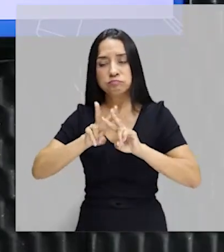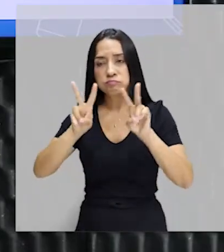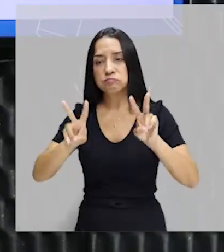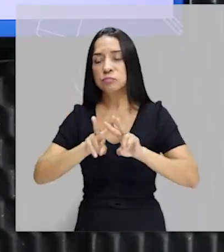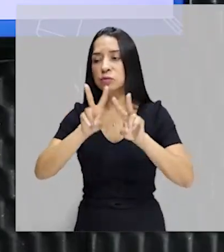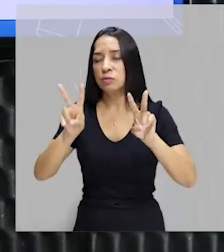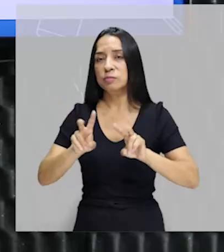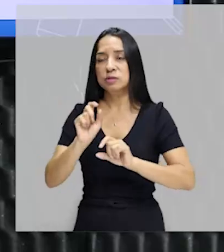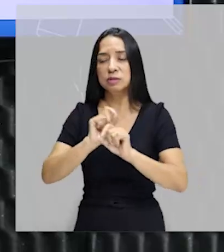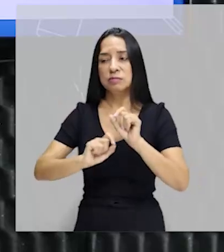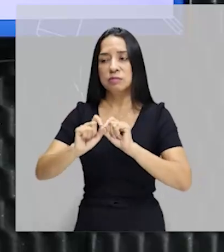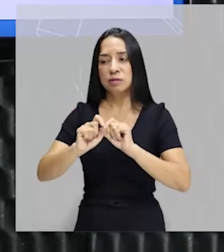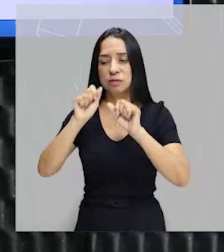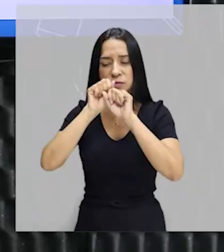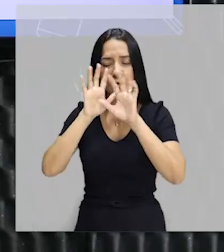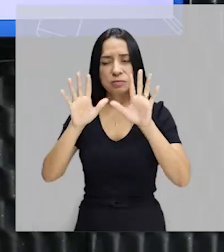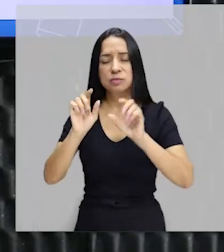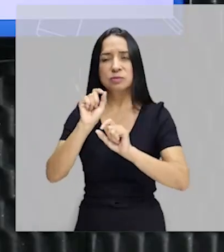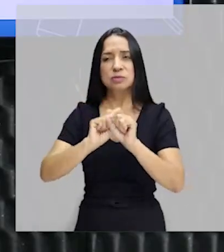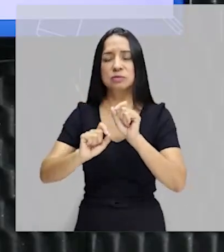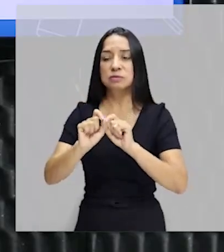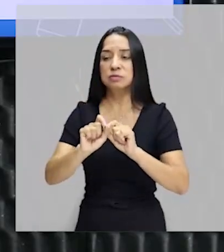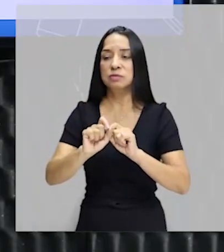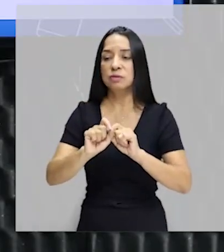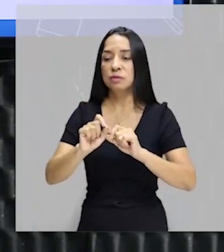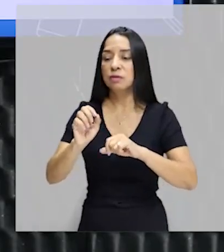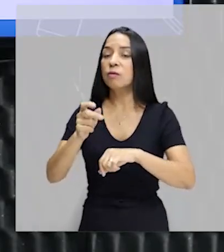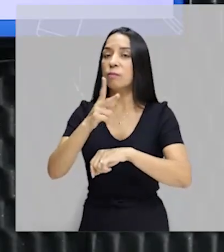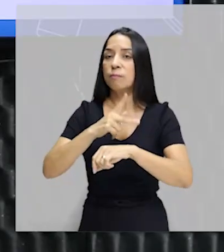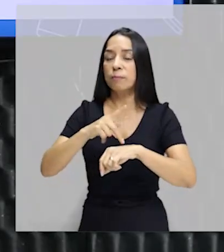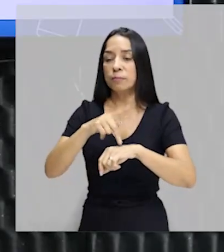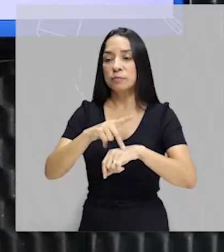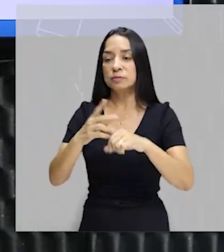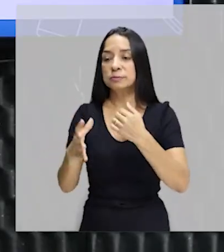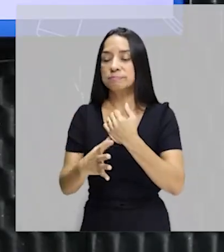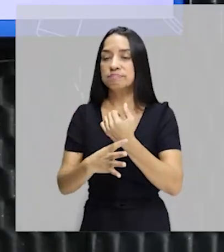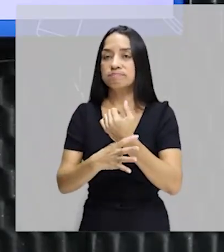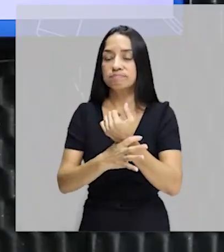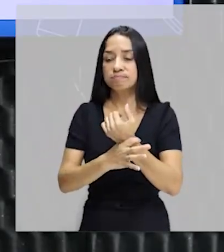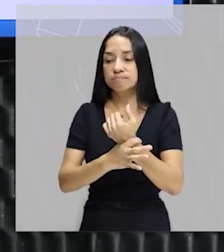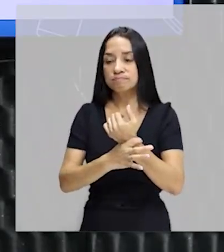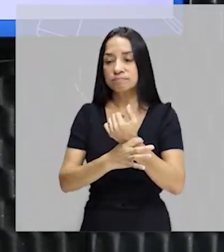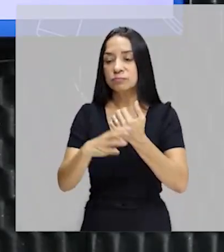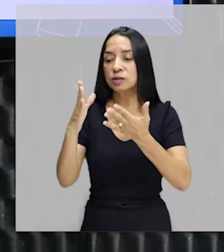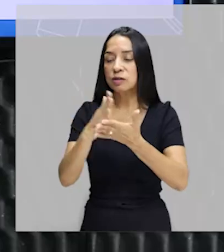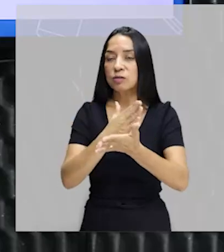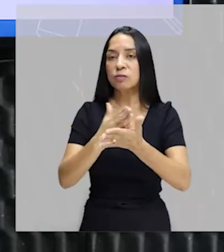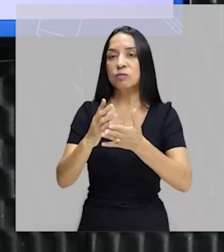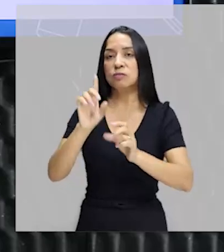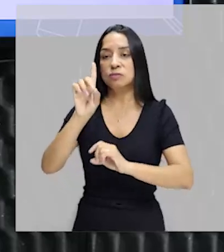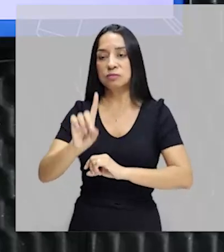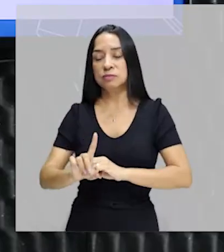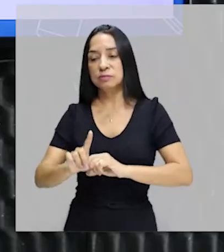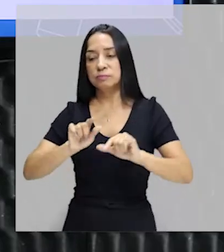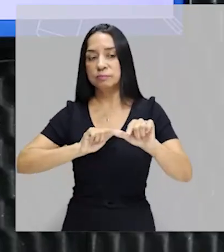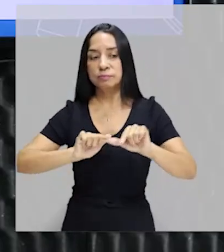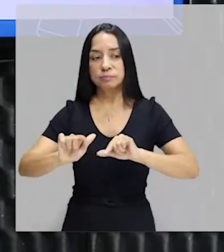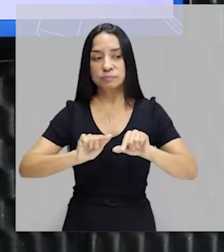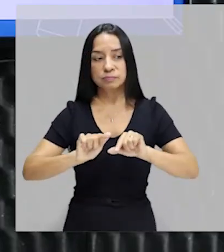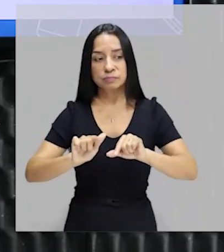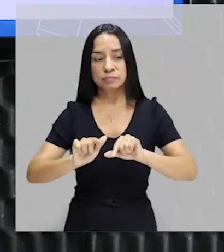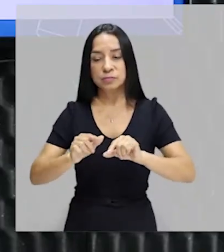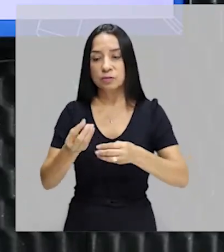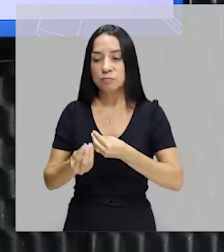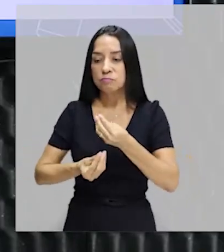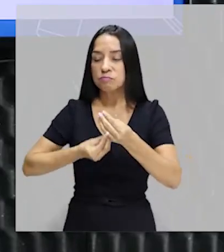diante de toda essa mobilização, o Estado garantindo alguns direitos trabalhistas, numa